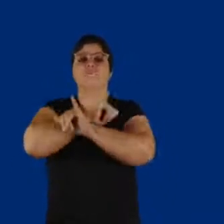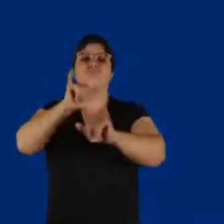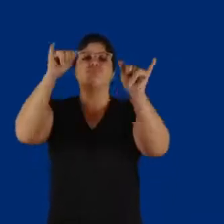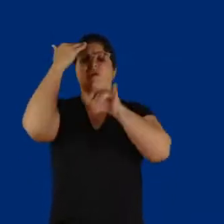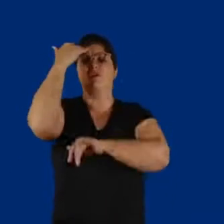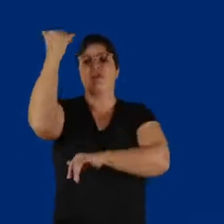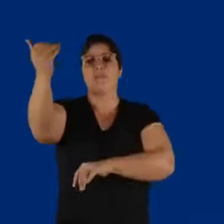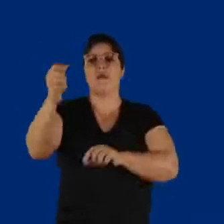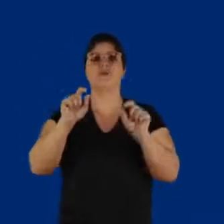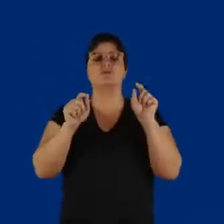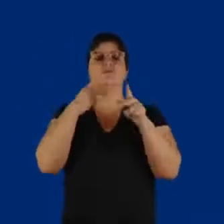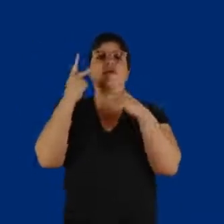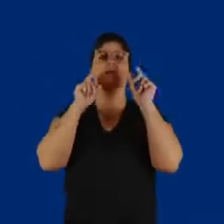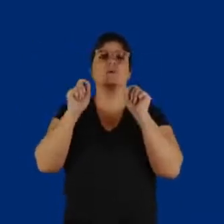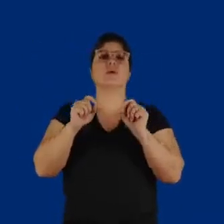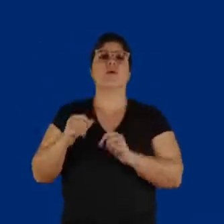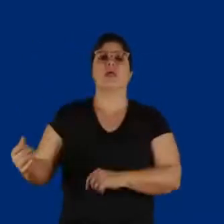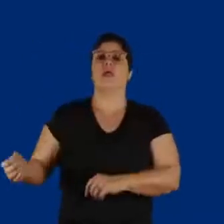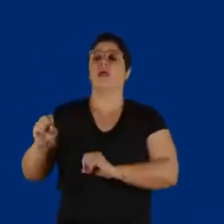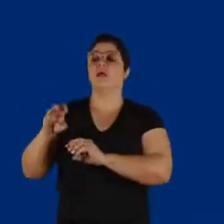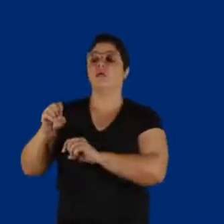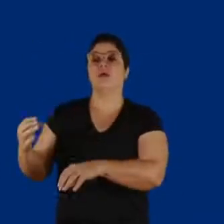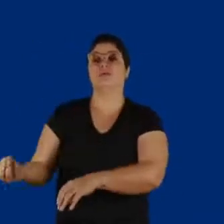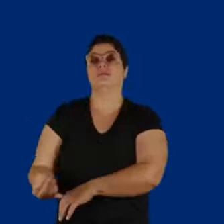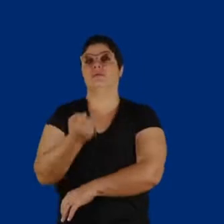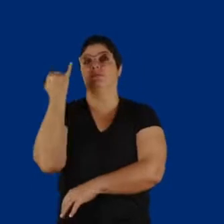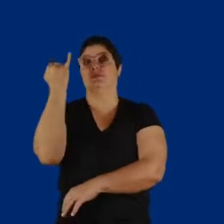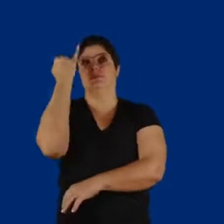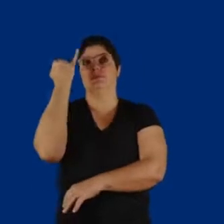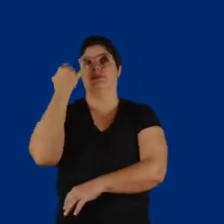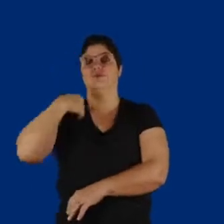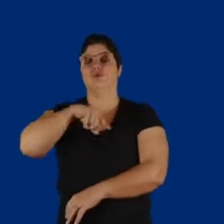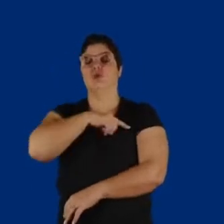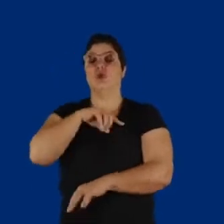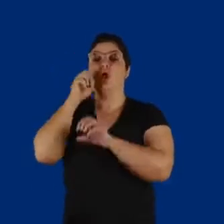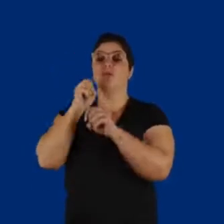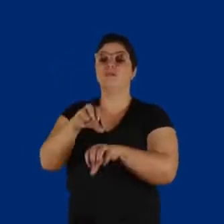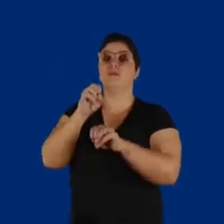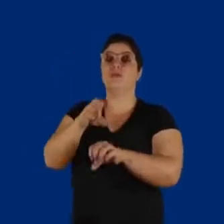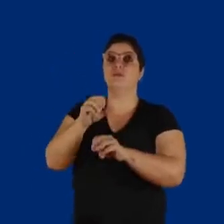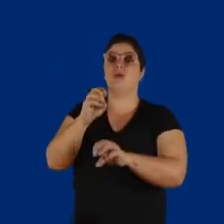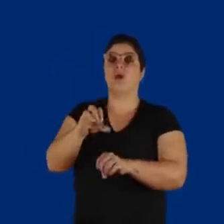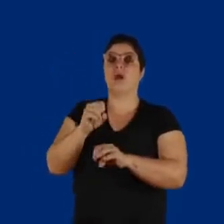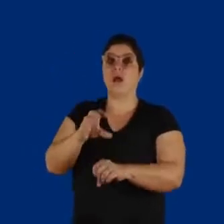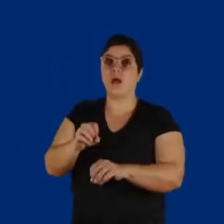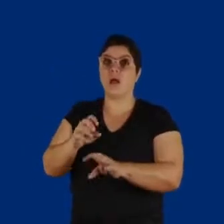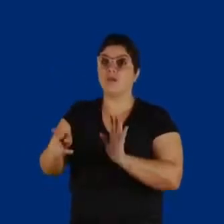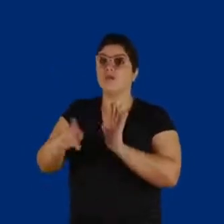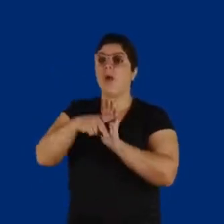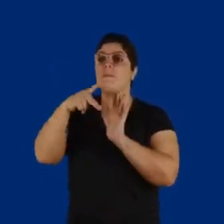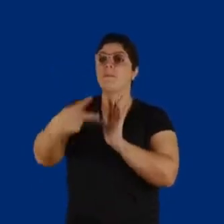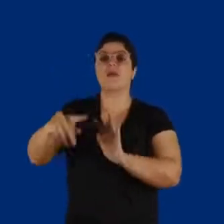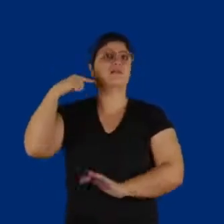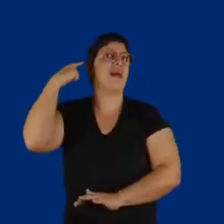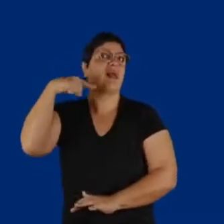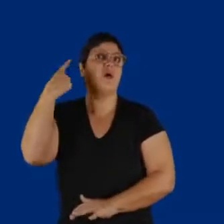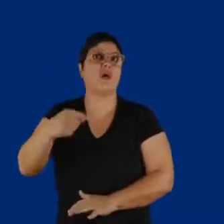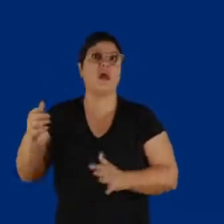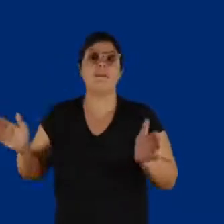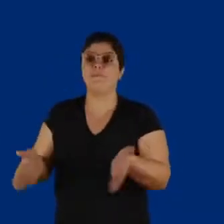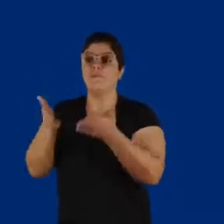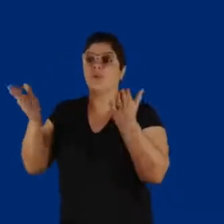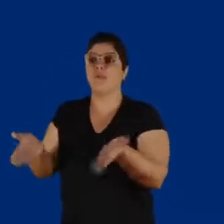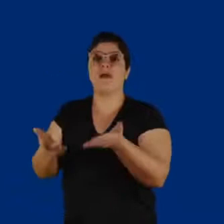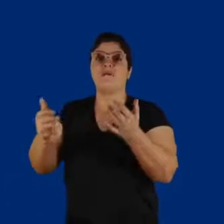onde ele diz da importância da educação. Ele fala, nós estamos educando para a loucura. Se nós estamos promovendo o consumo